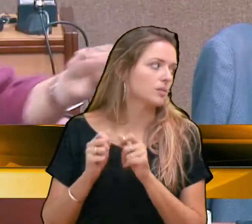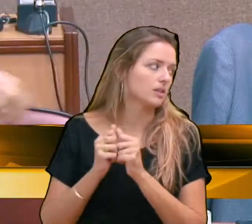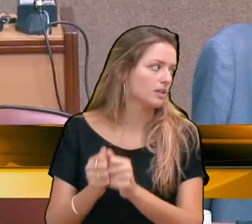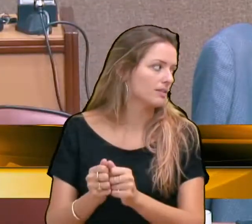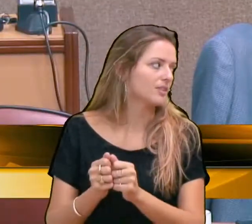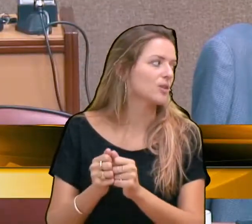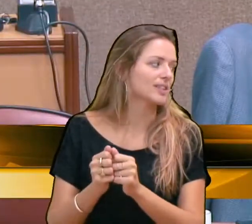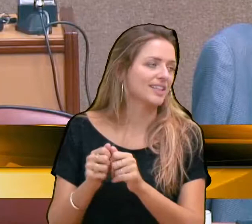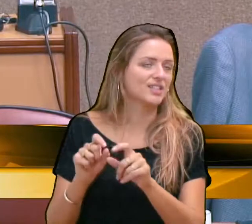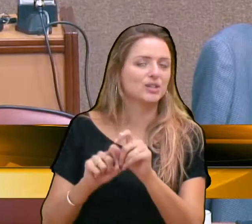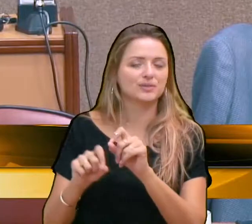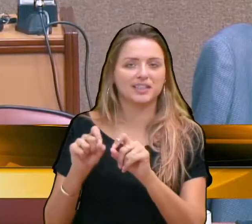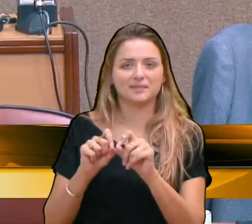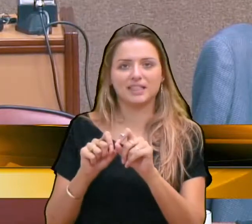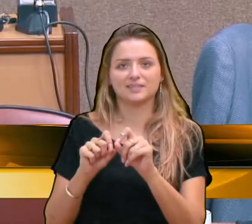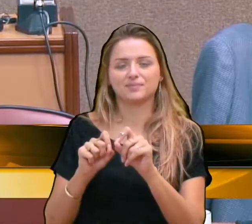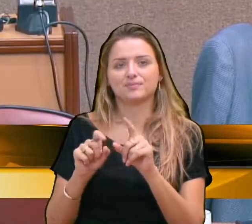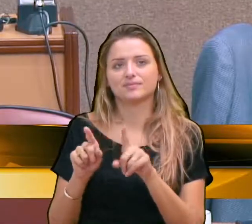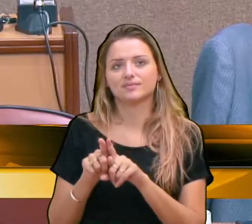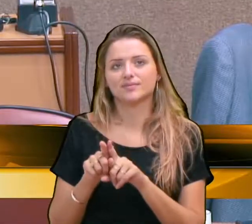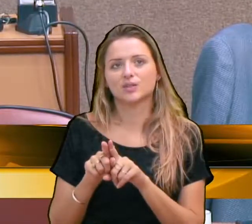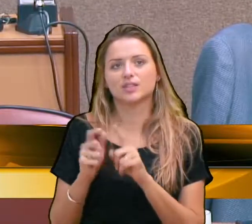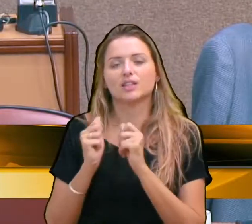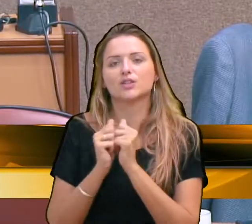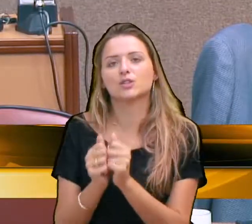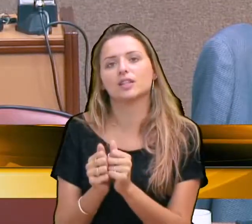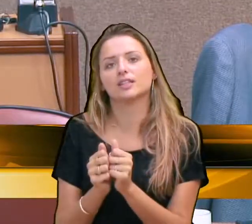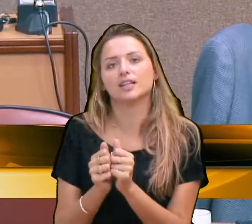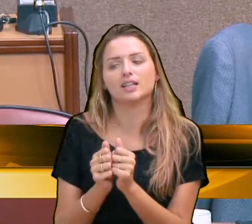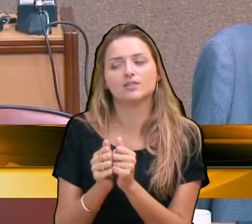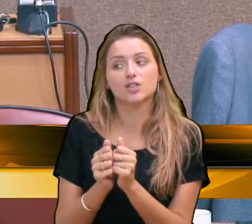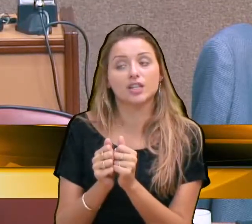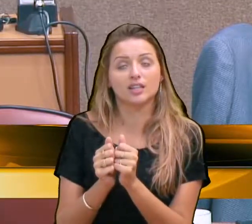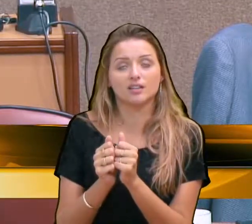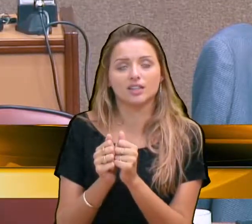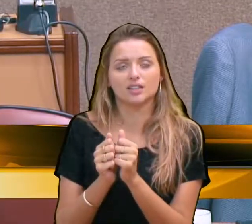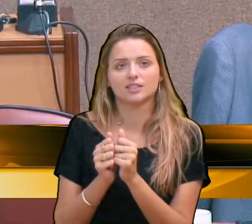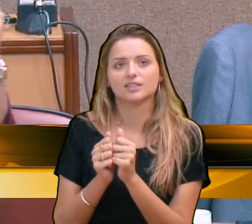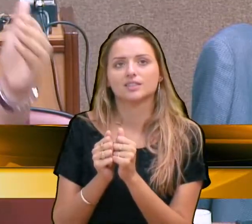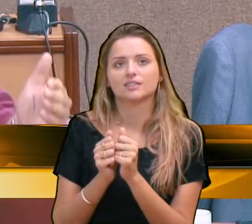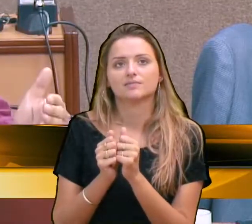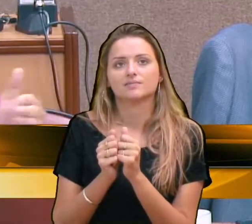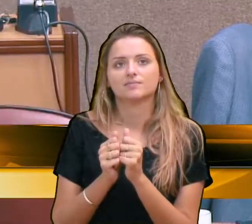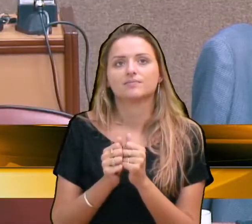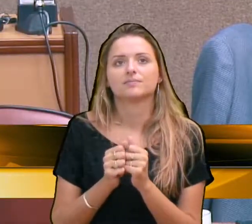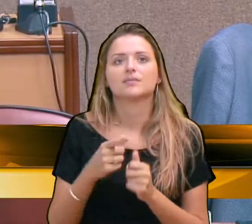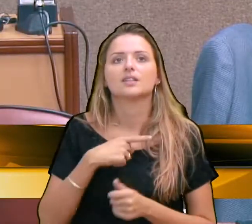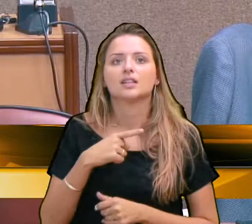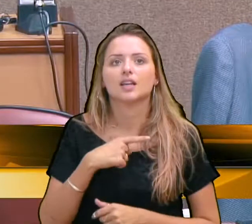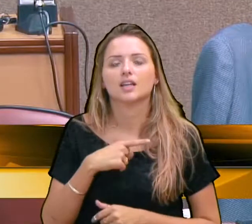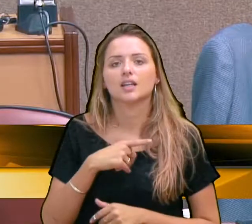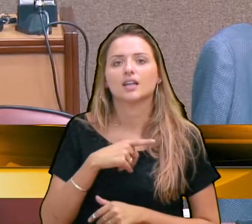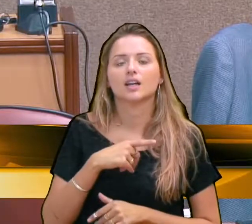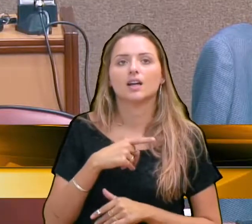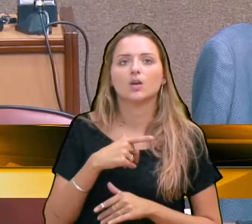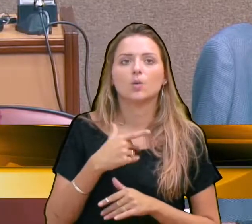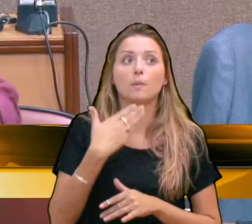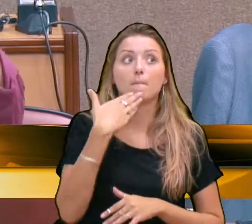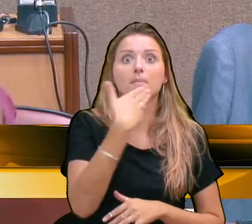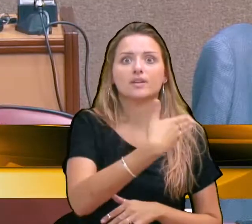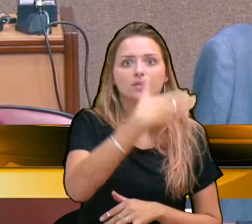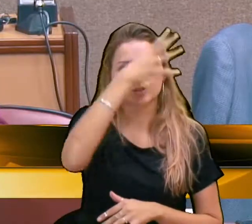cultura, na infraestrutura. Então nós precisamos mais uma vez, e aqui vem o meu apelo à Prefeitura Municipal,